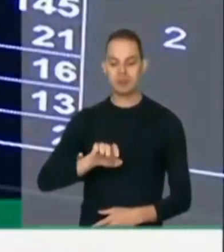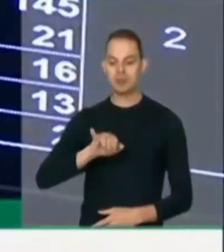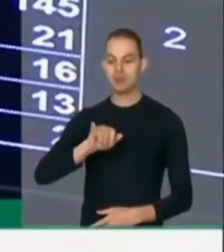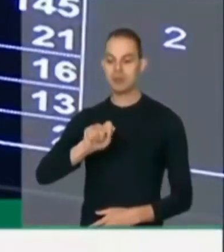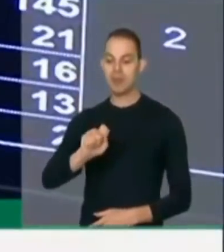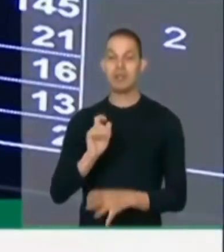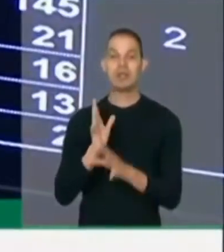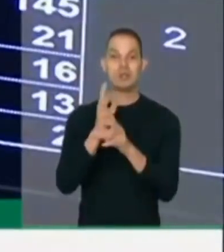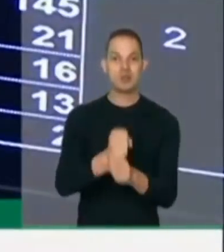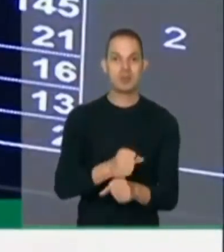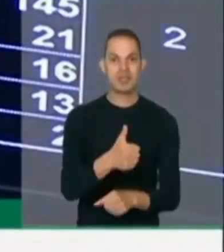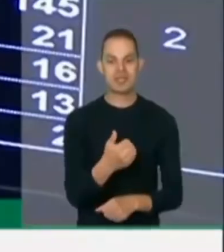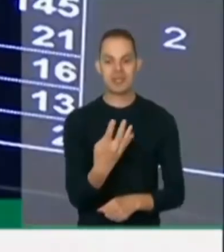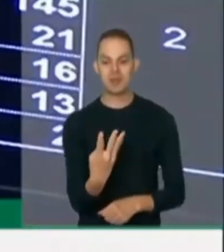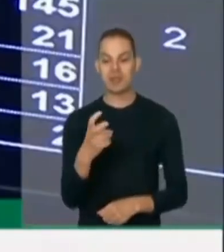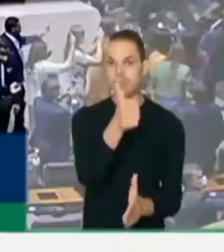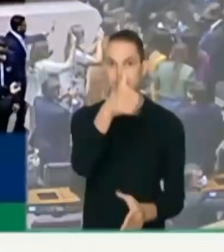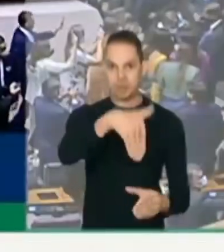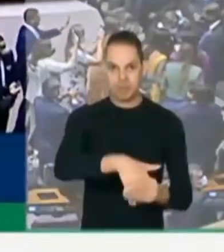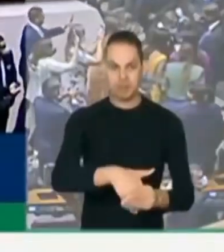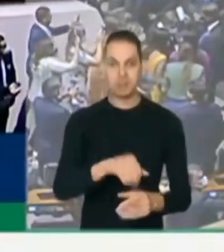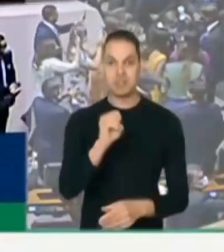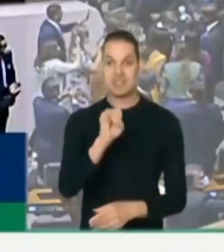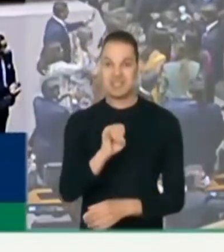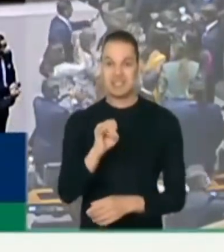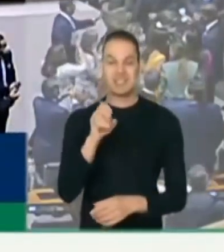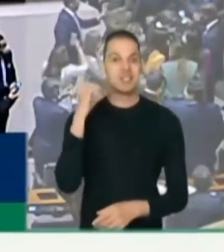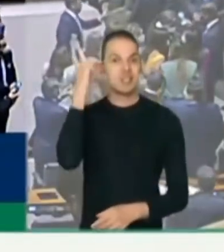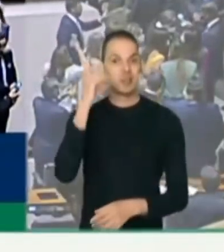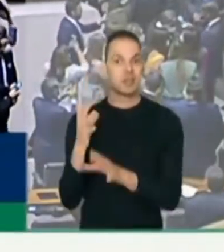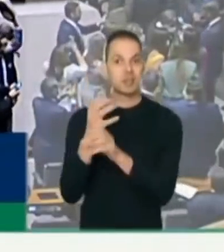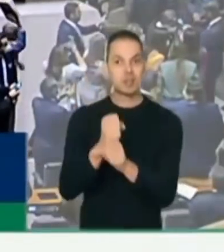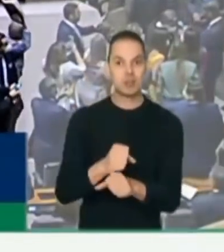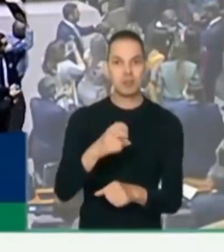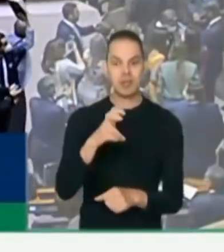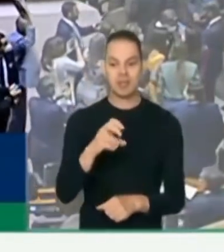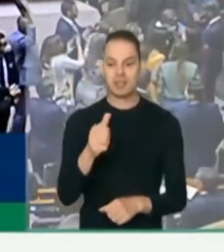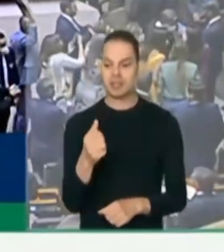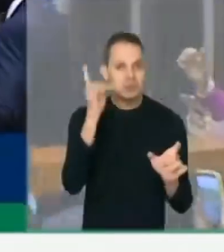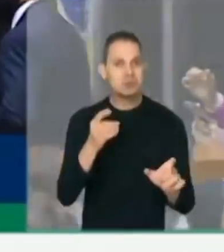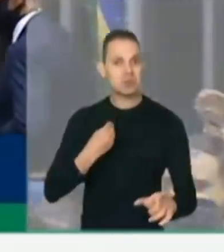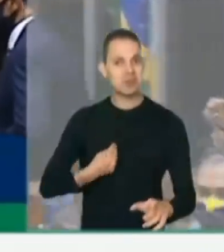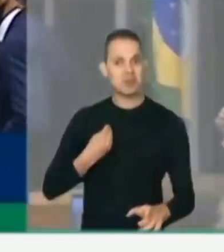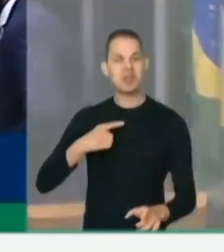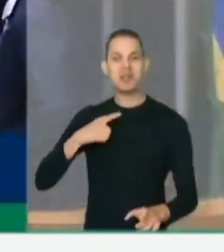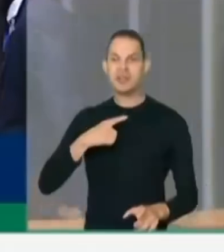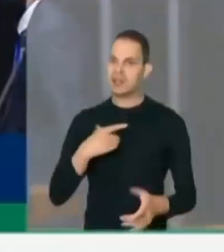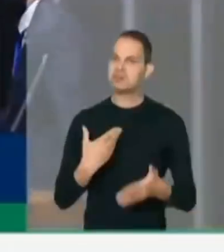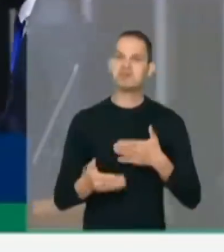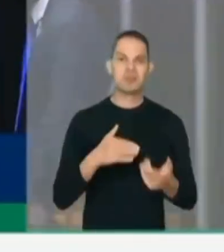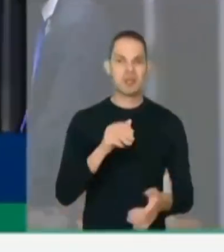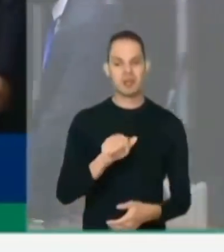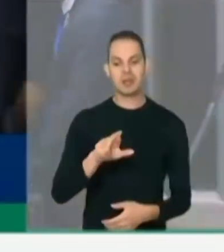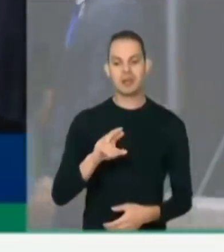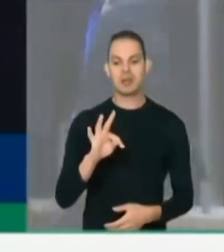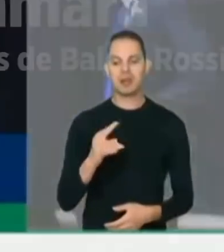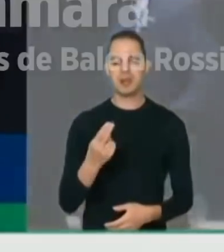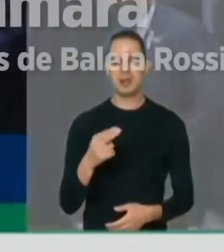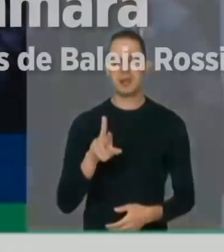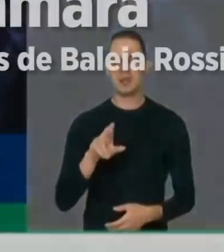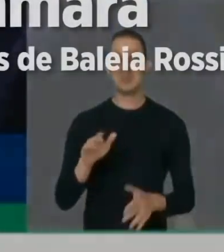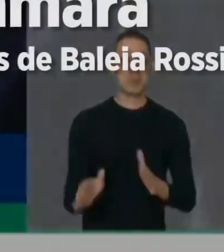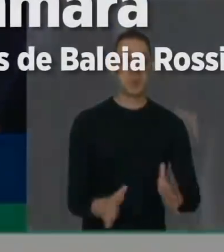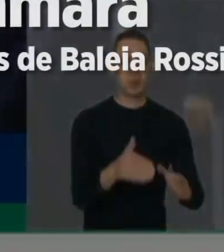de seu cargo e prometeu ouvir os deputados de centro-esquerda direita durante os dois anos de sua gestão